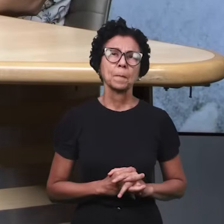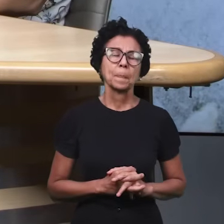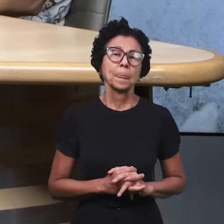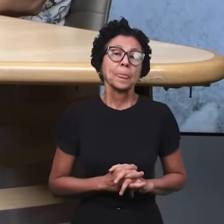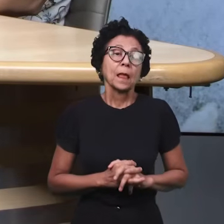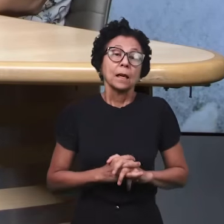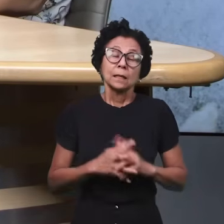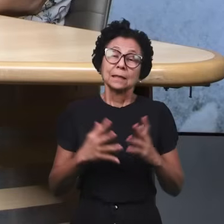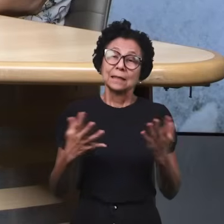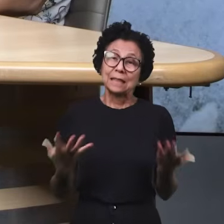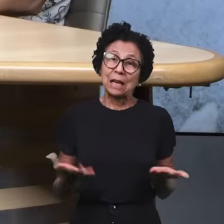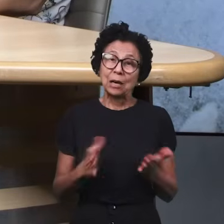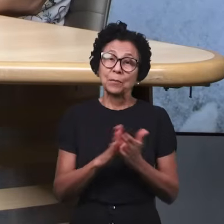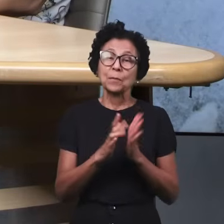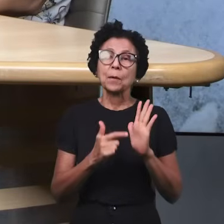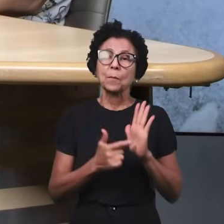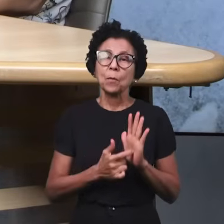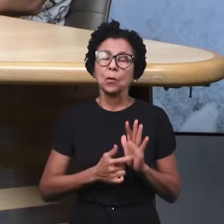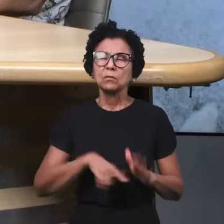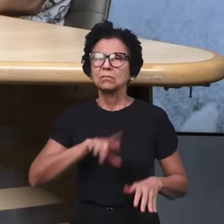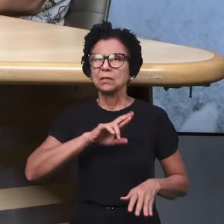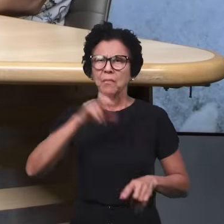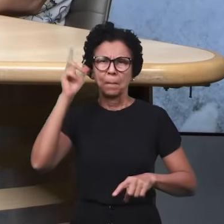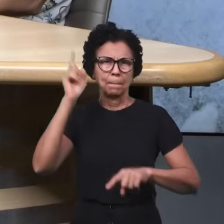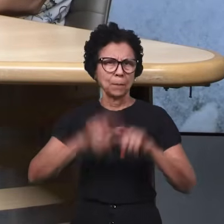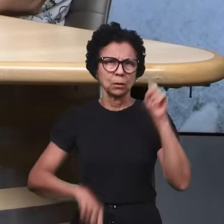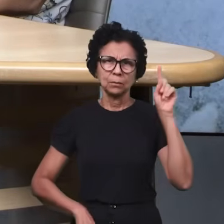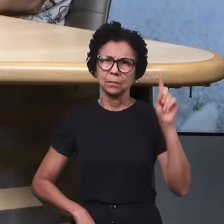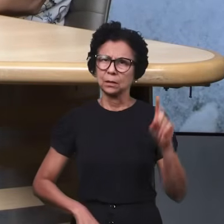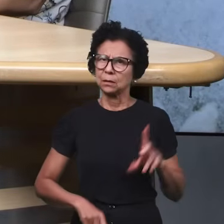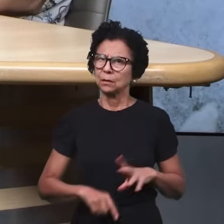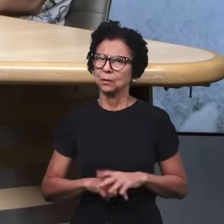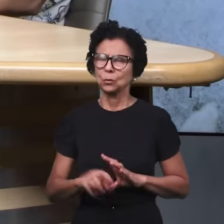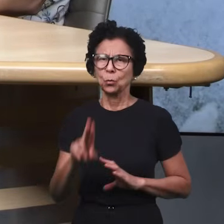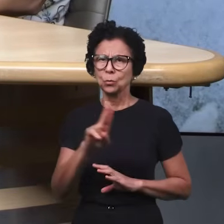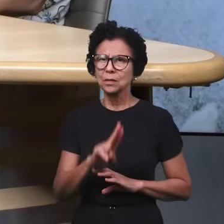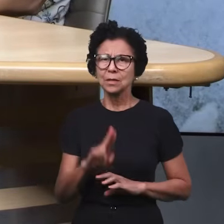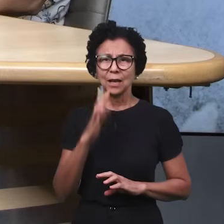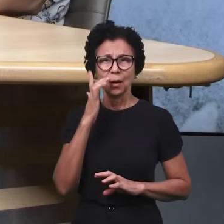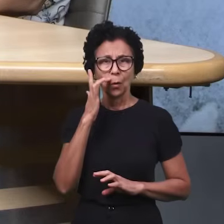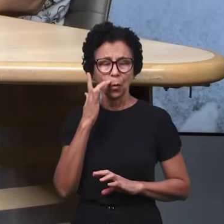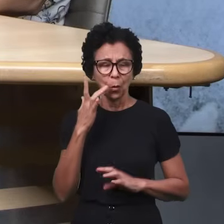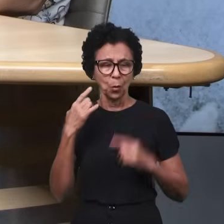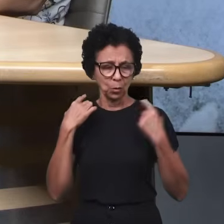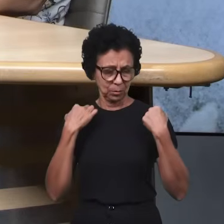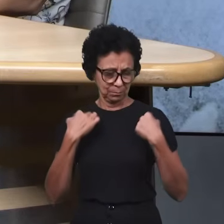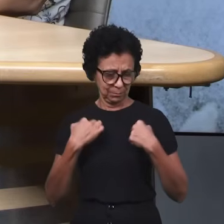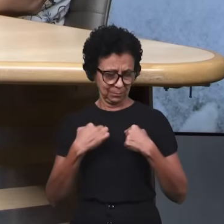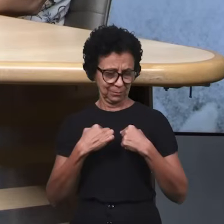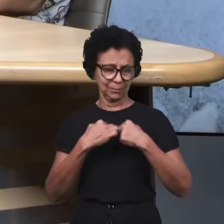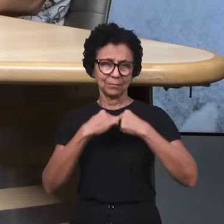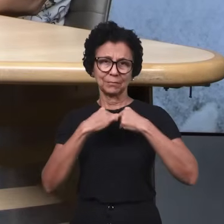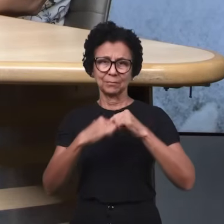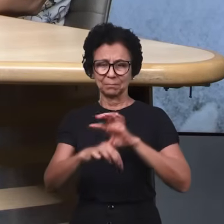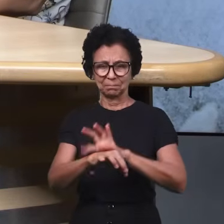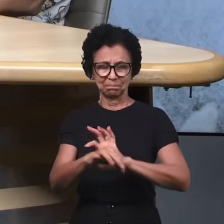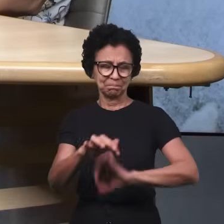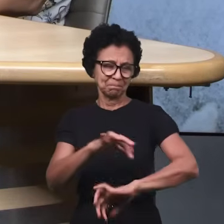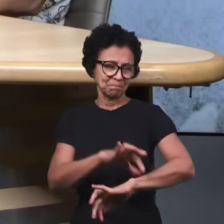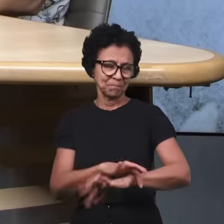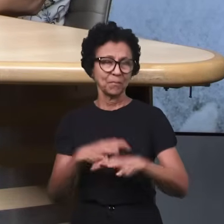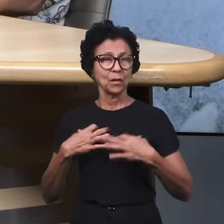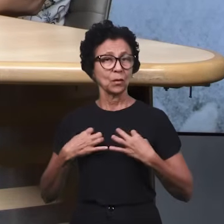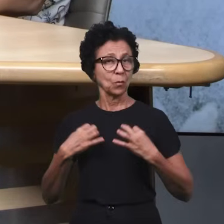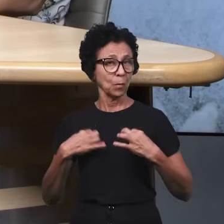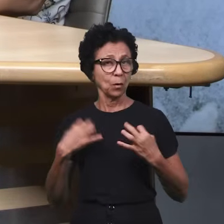claro que não é uma proibição de usar adornos, né, os enfeites, mas era algo que na sociedade daquela